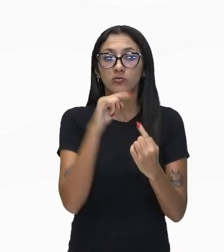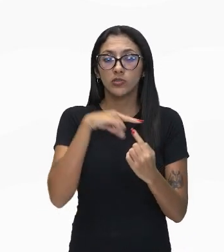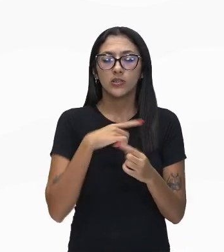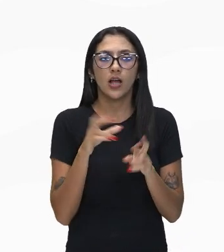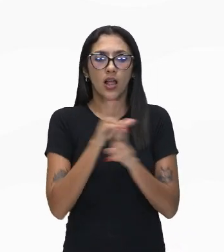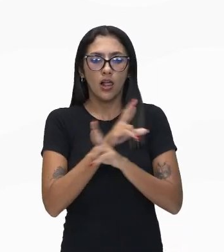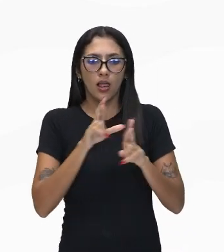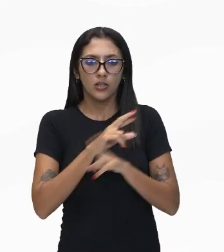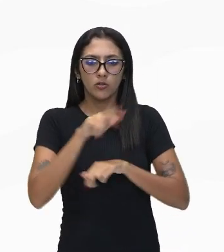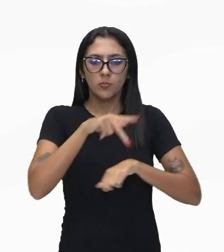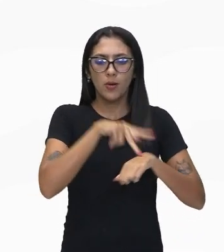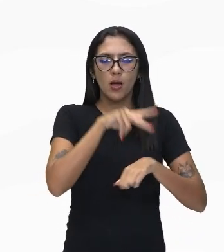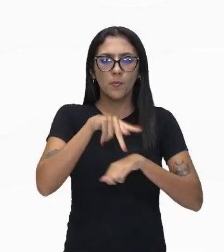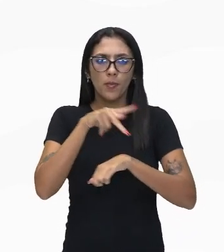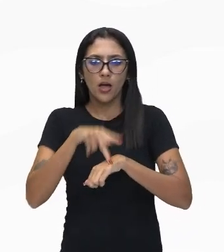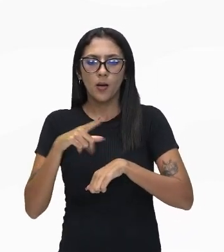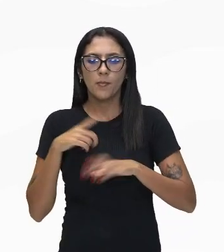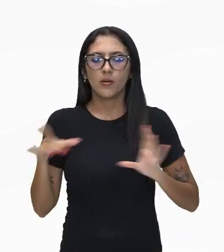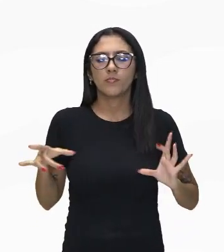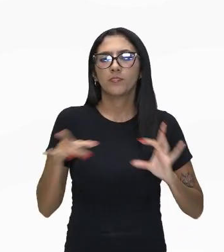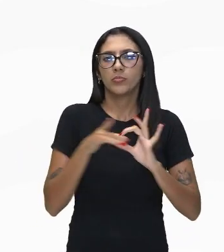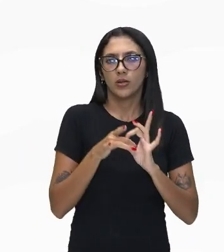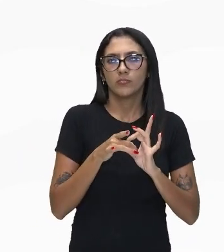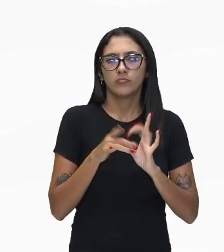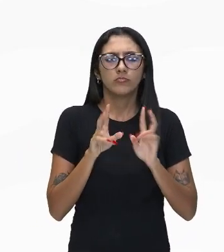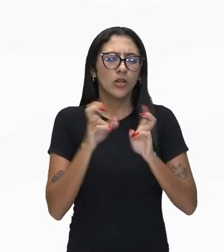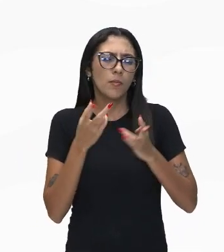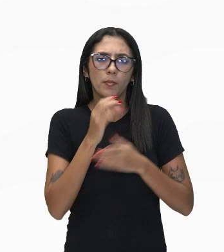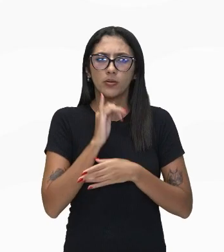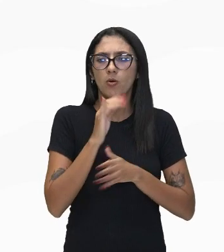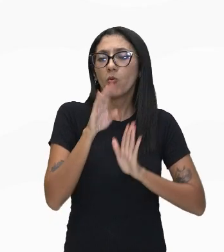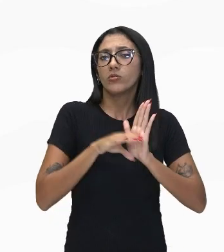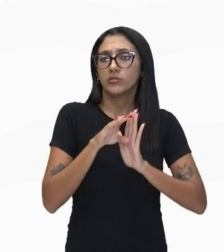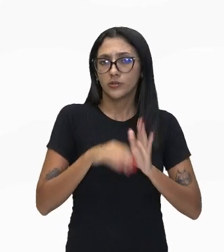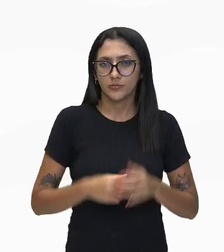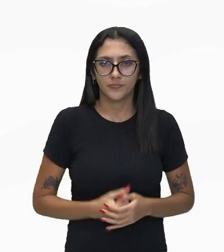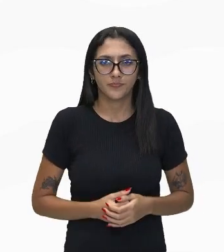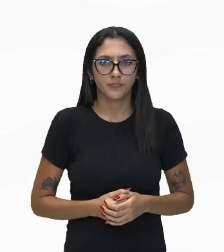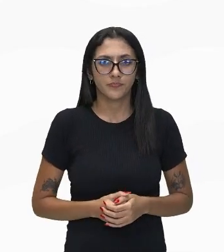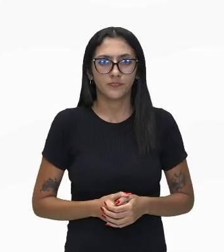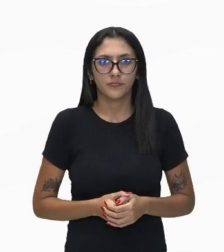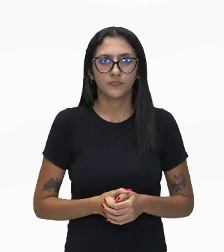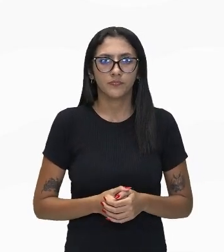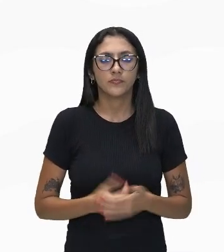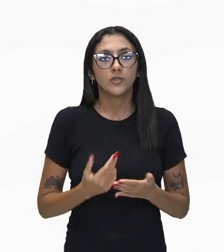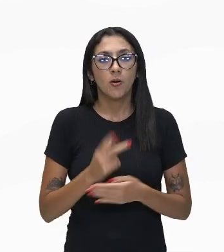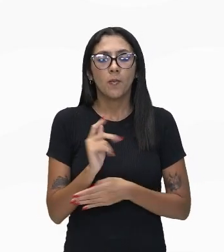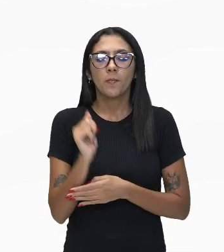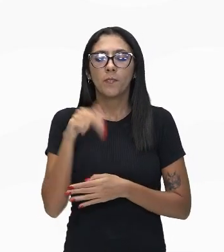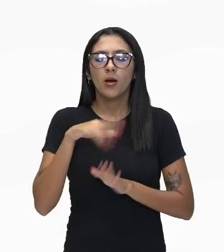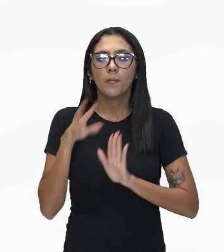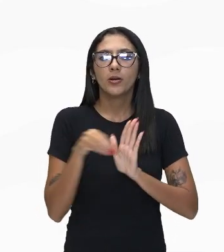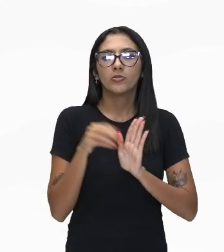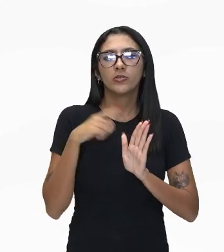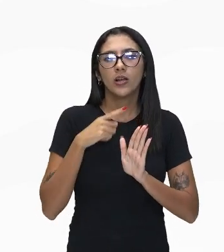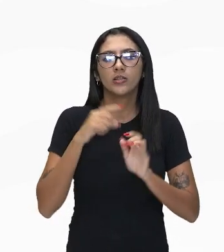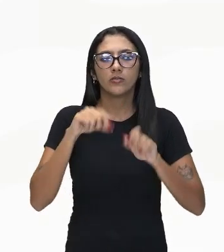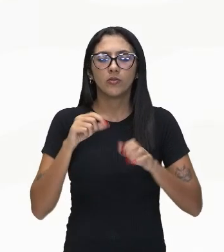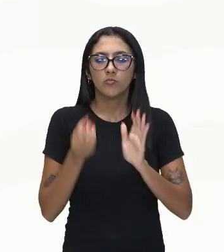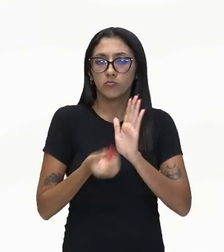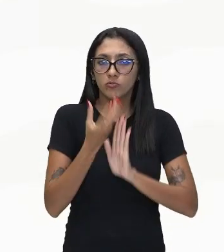regionalização do ponto de vista, pelo menos, conceitual, tá certo? Bem, a Pan-Amazônia ela tem origem a partir do Tratado de